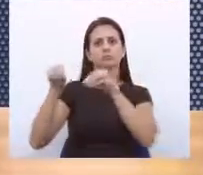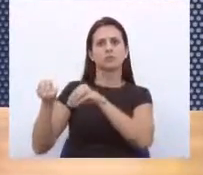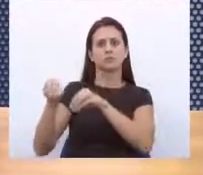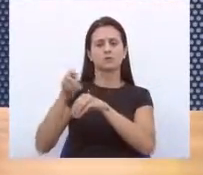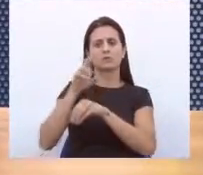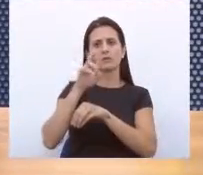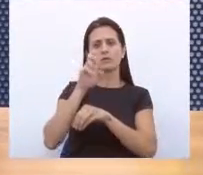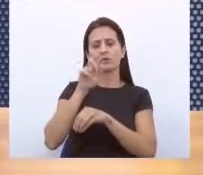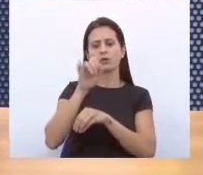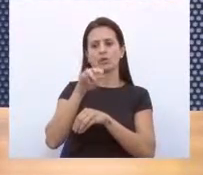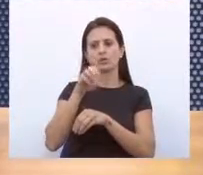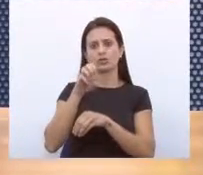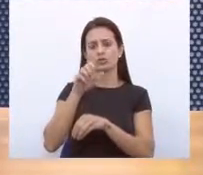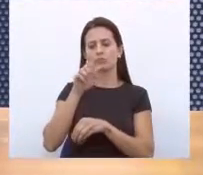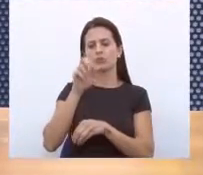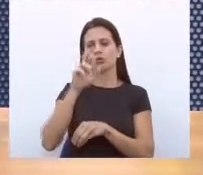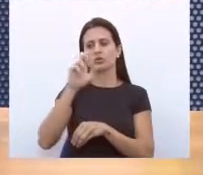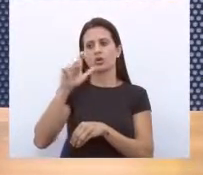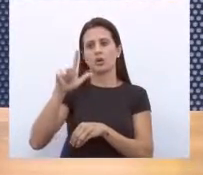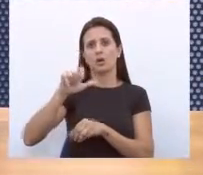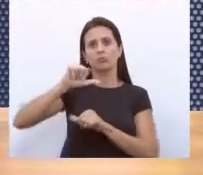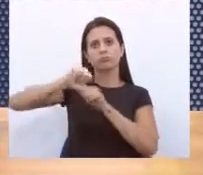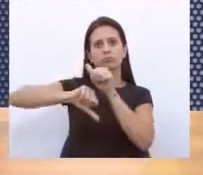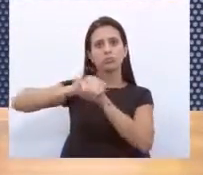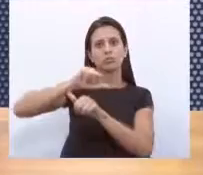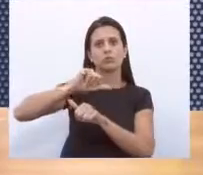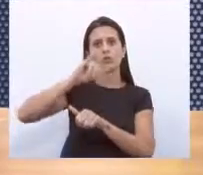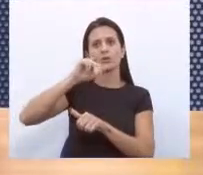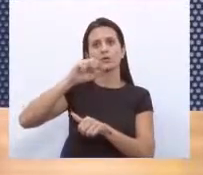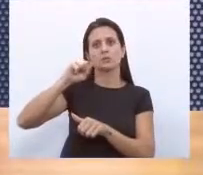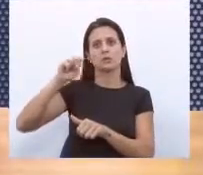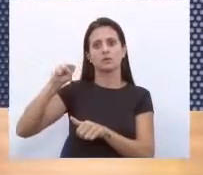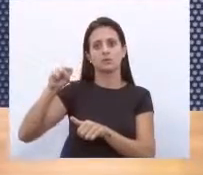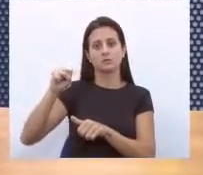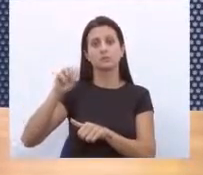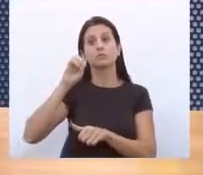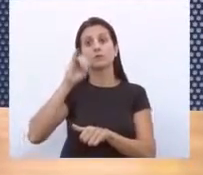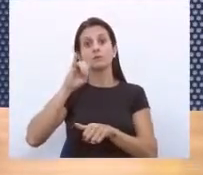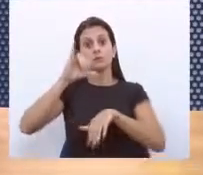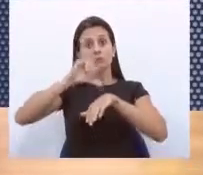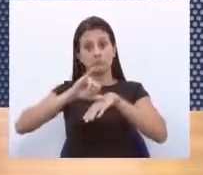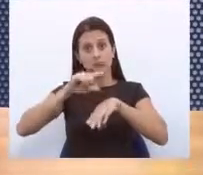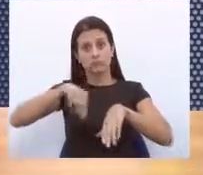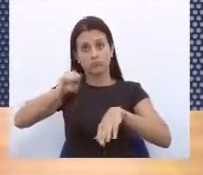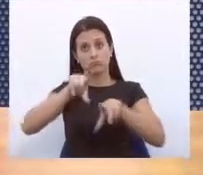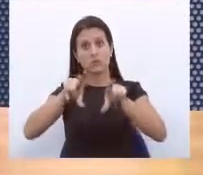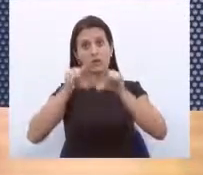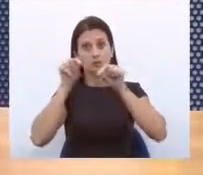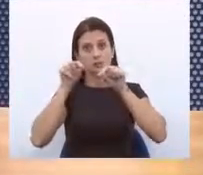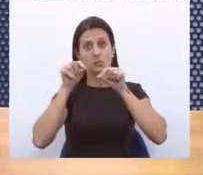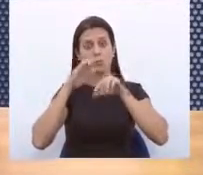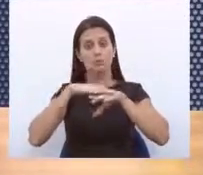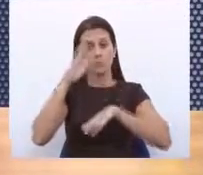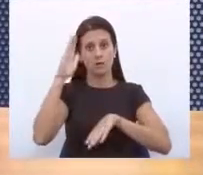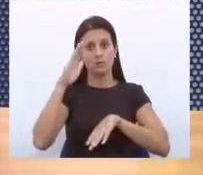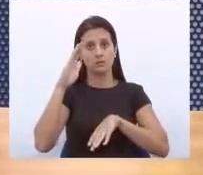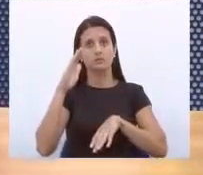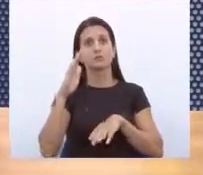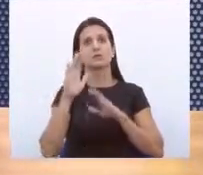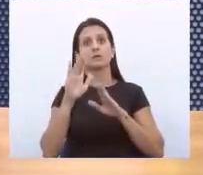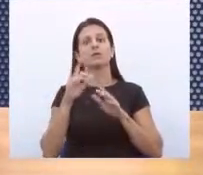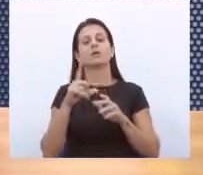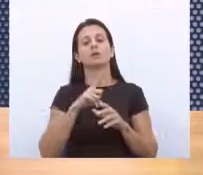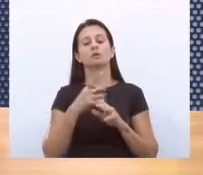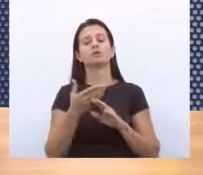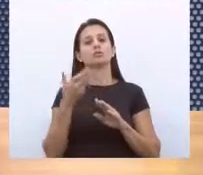Pode ir para o INSS, nada impede, certo? Se o município optar por isso, Eles vão. O que nós tínhamos, nós